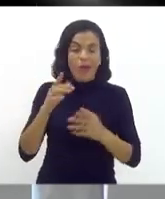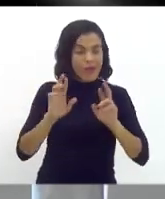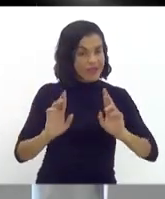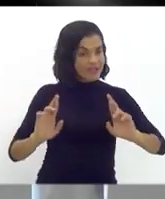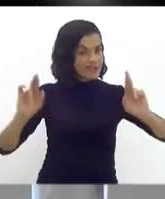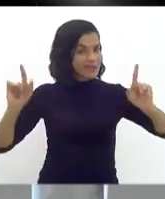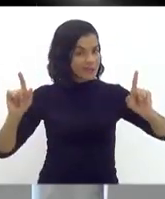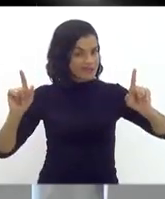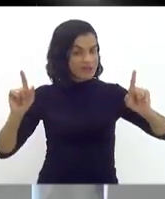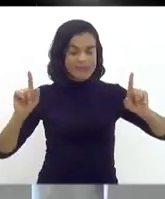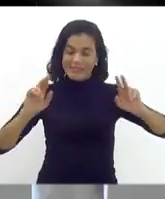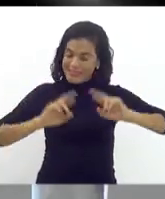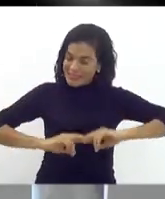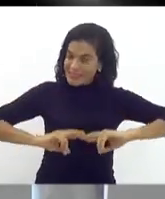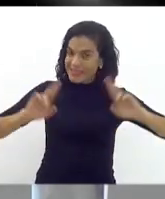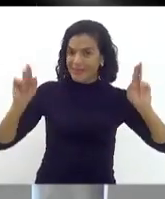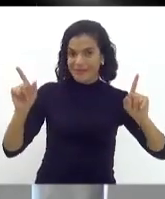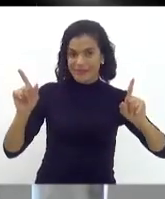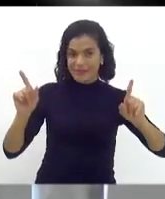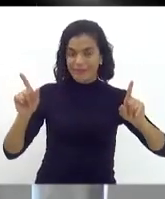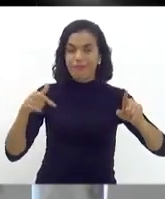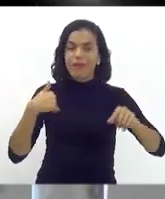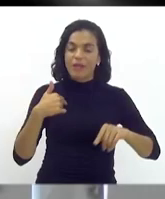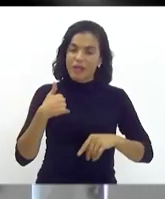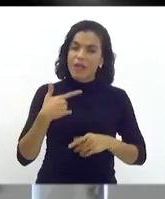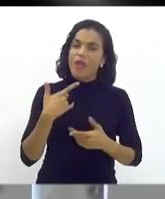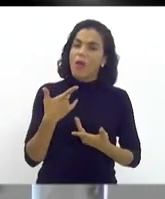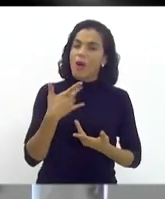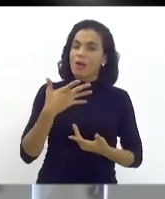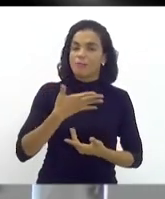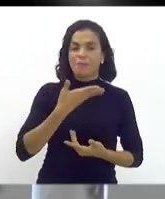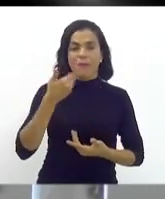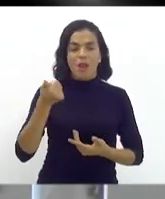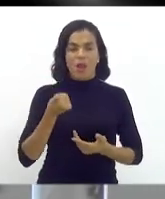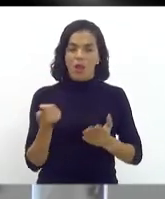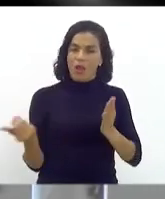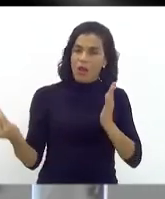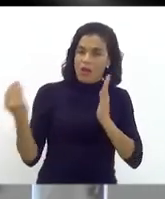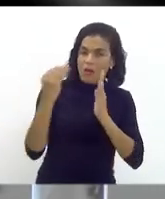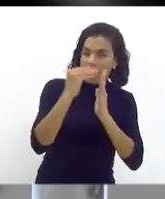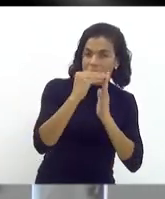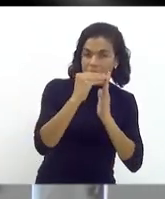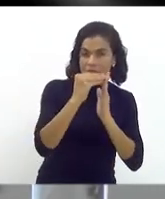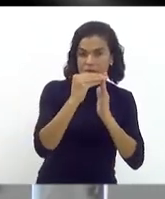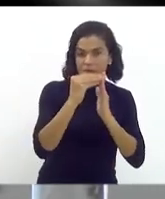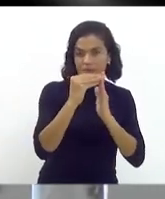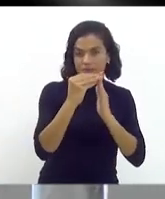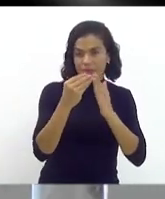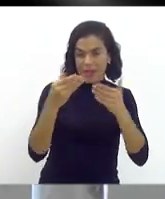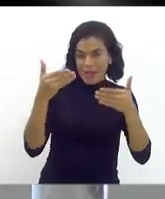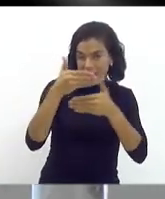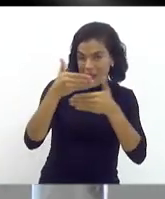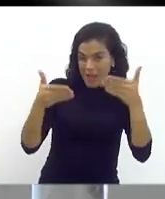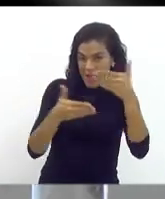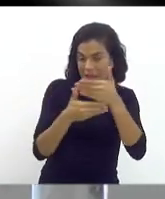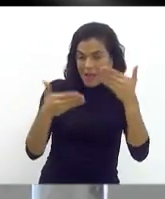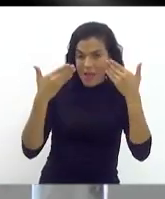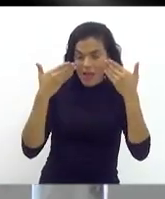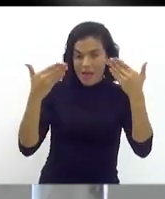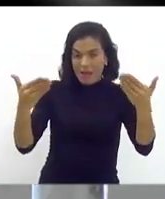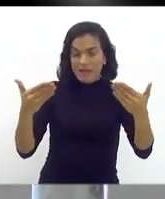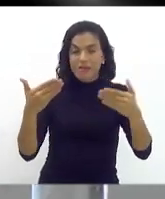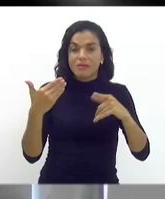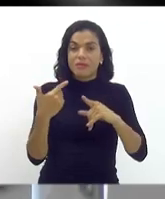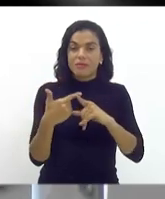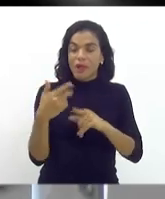diferentes extremamente diferentes e eu fiz questão de colocar isso logo no início da minha fala trazer